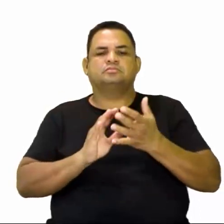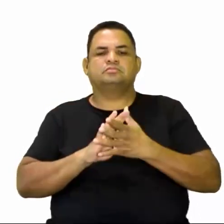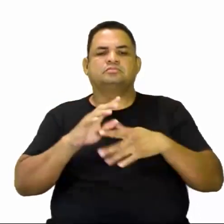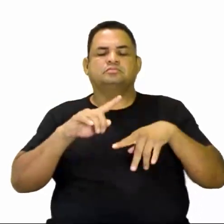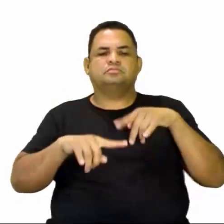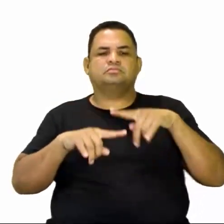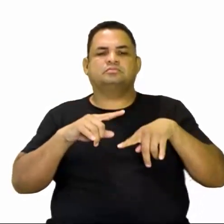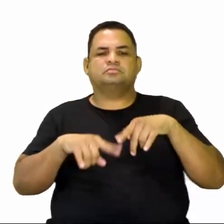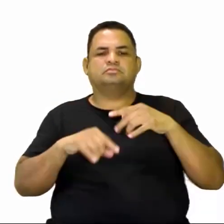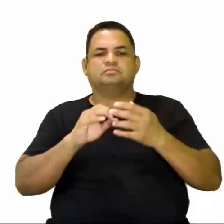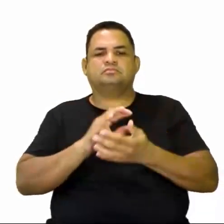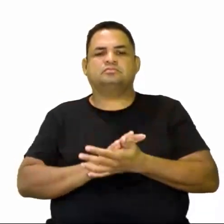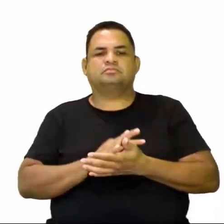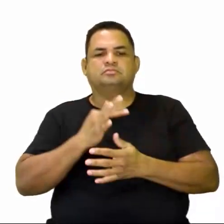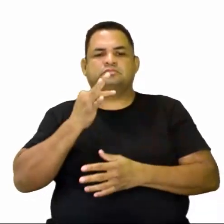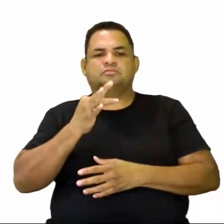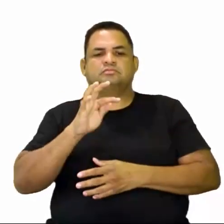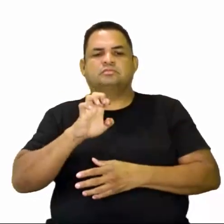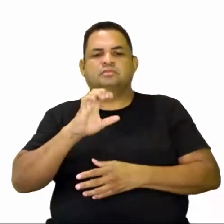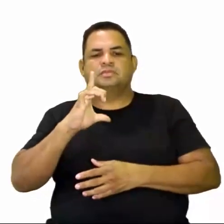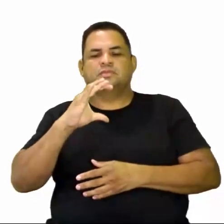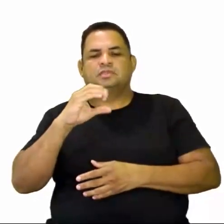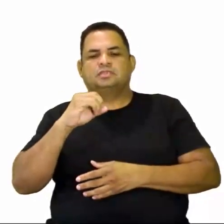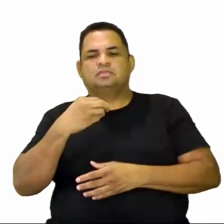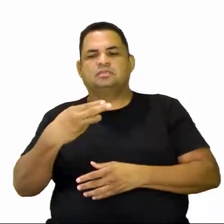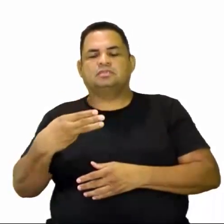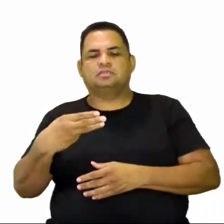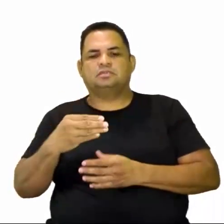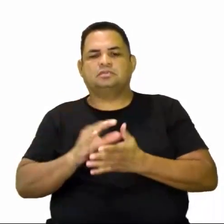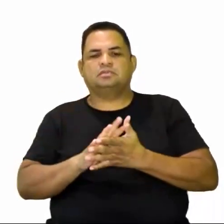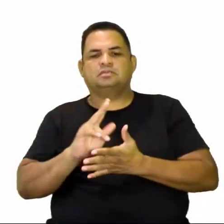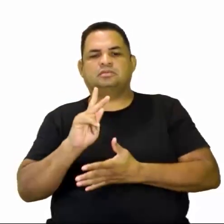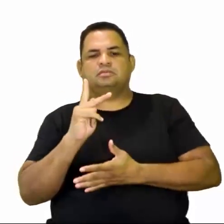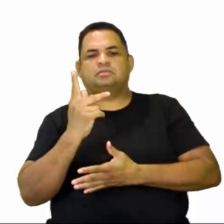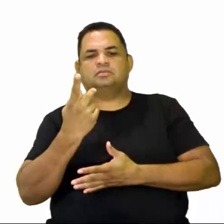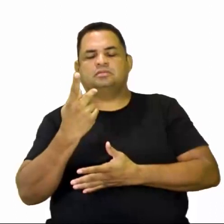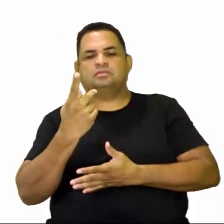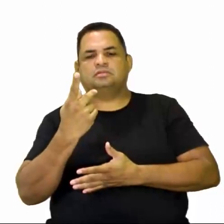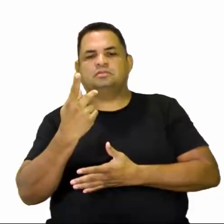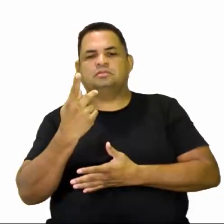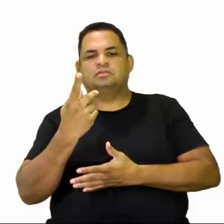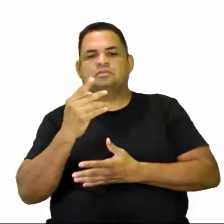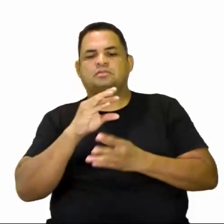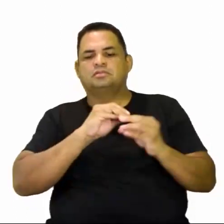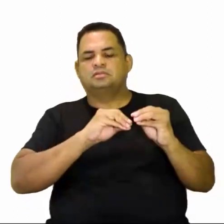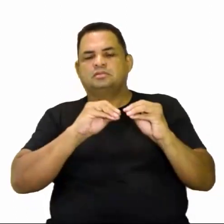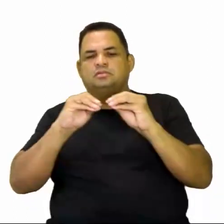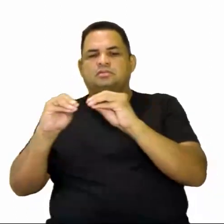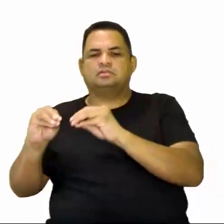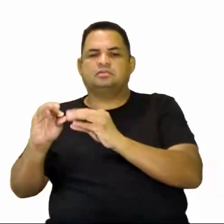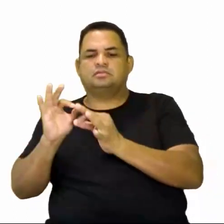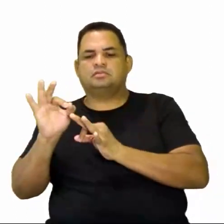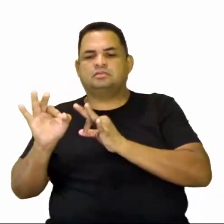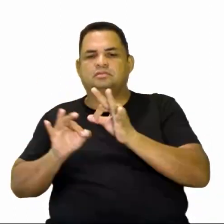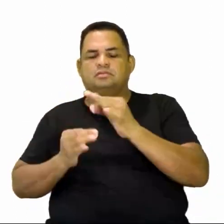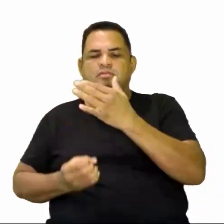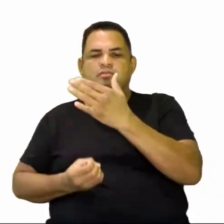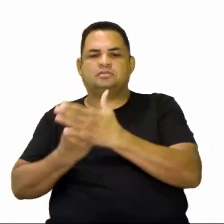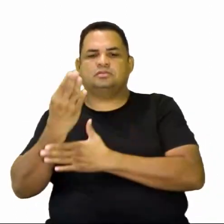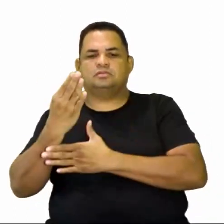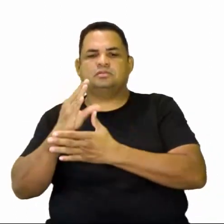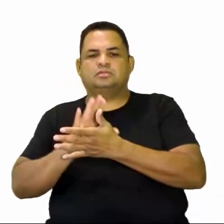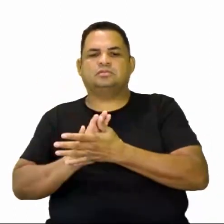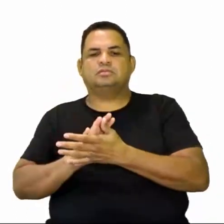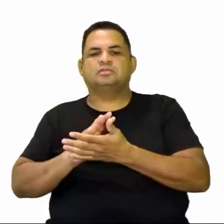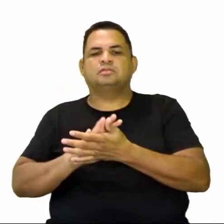produto com o ferro, chama FeSL3, e o hidrogênio foi deslocado para formar o gás